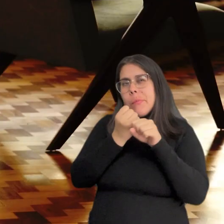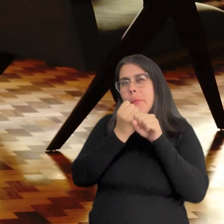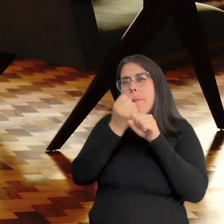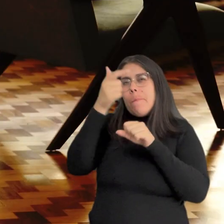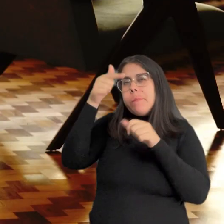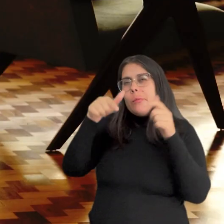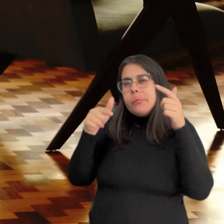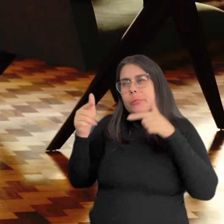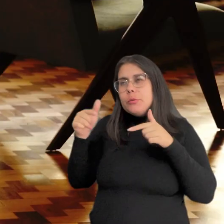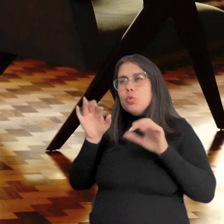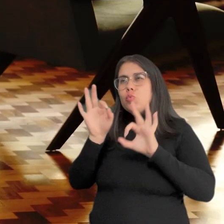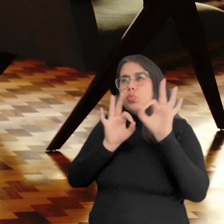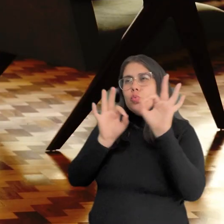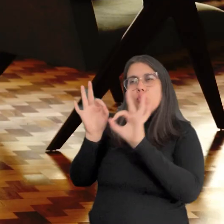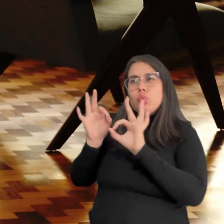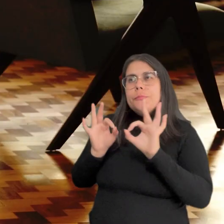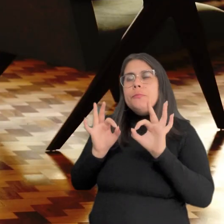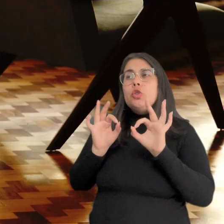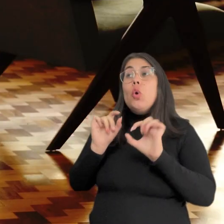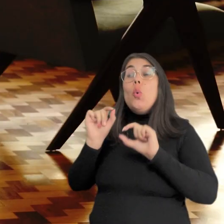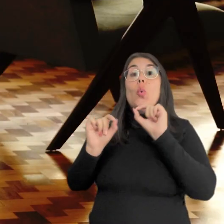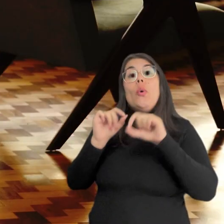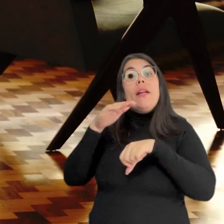durante a vida dele, né?